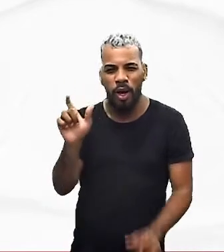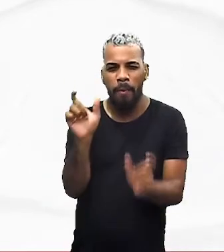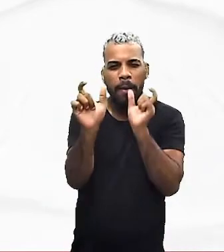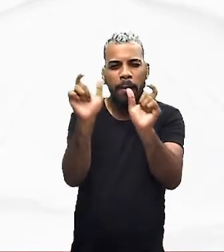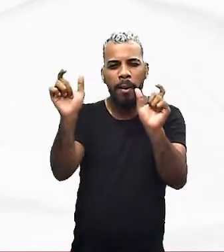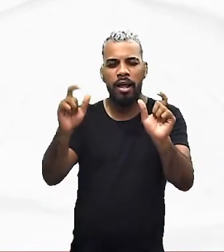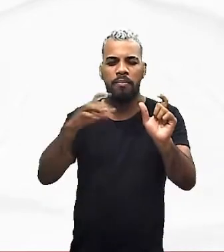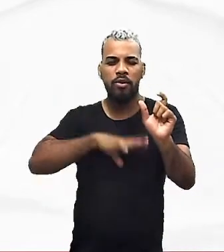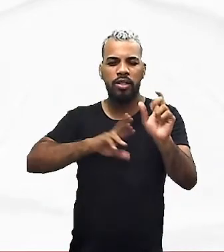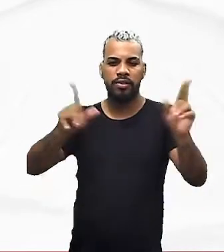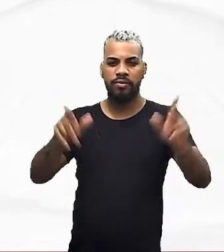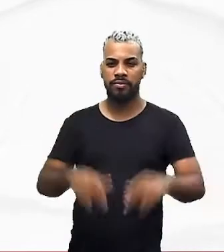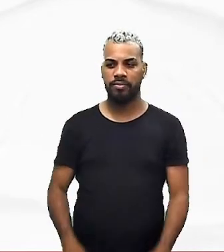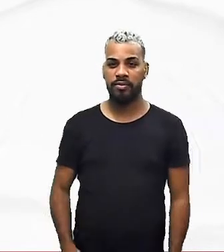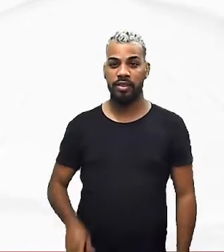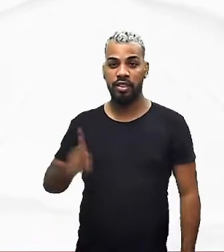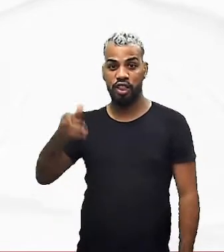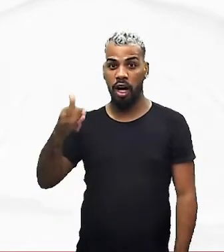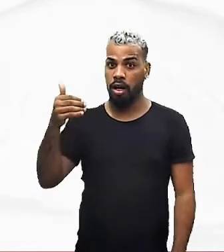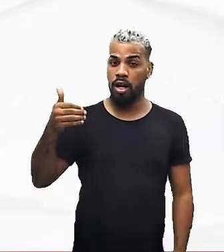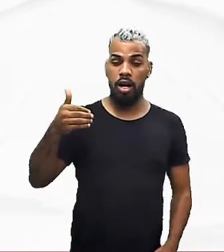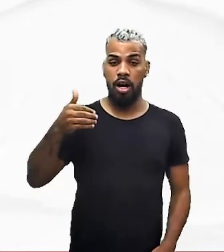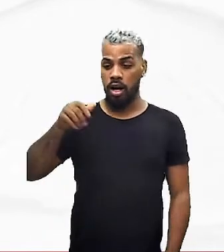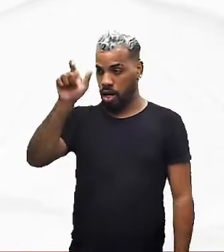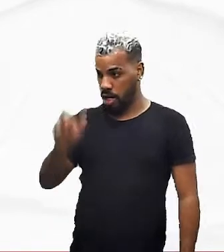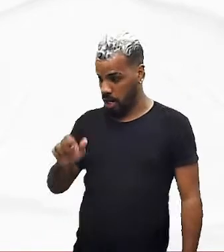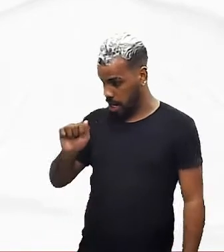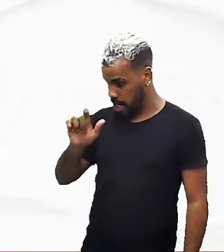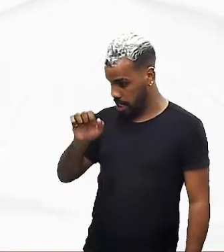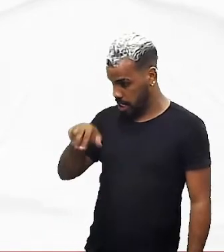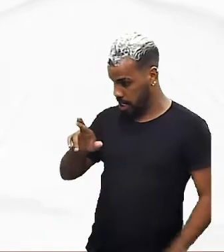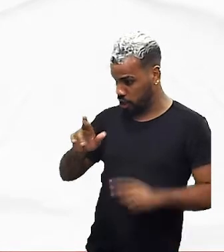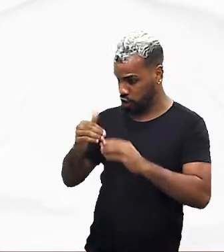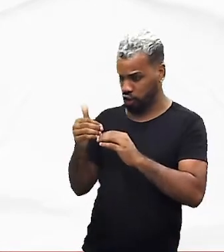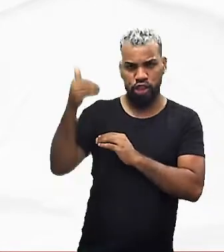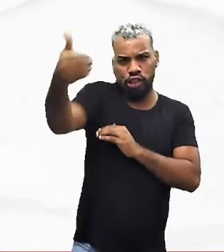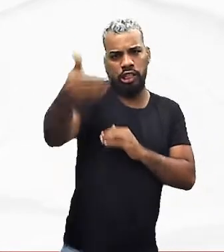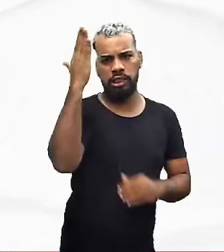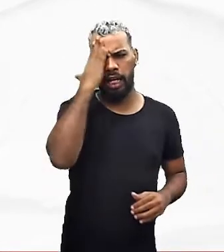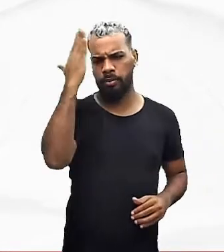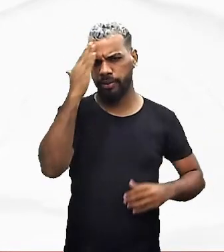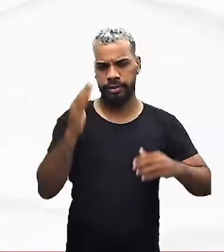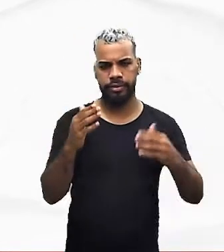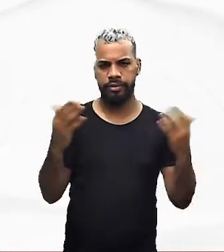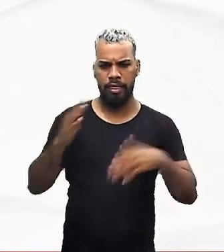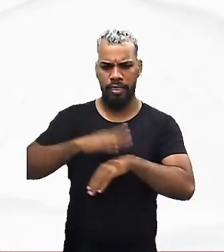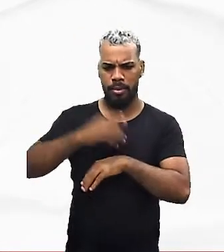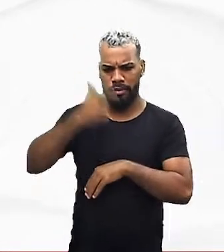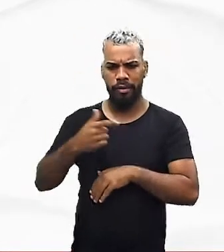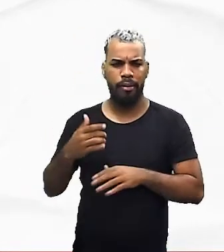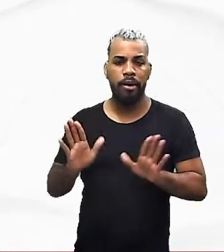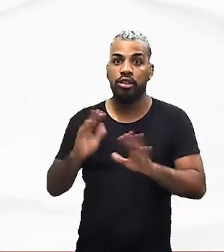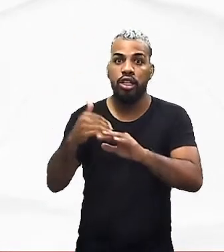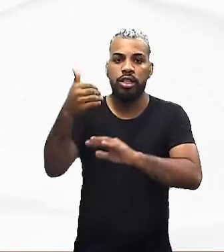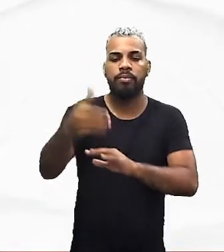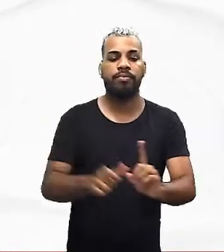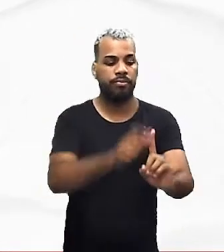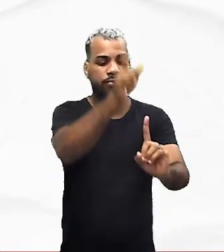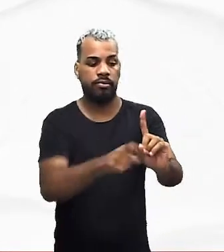Alencar era muito adiante do seu tempo, né? Então, a personagem de que ele está tratando,